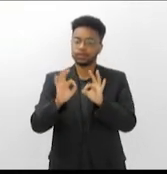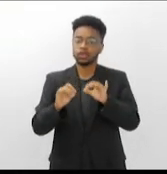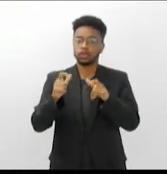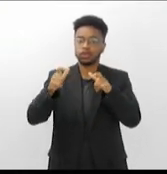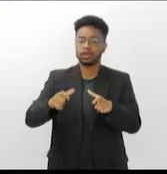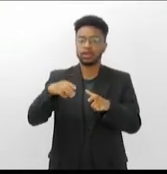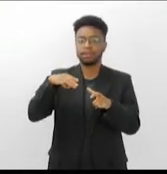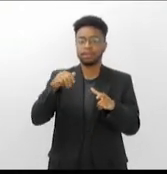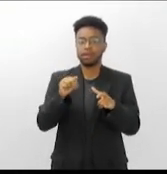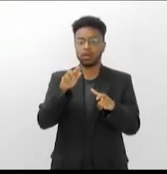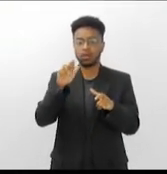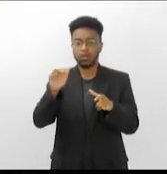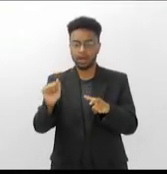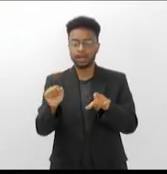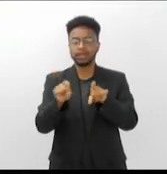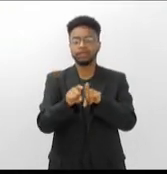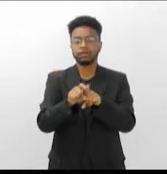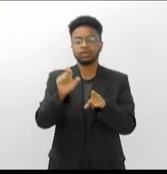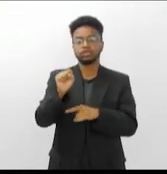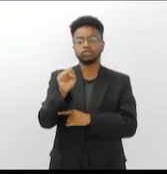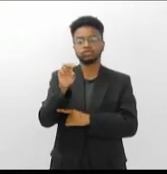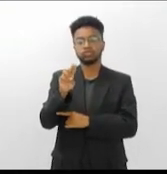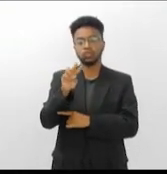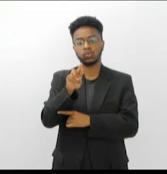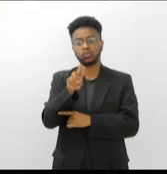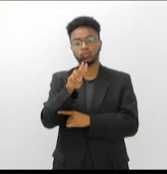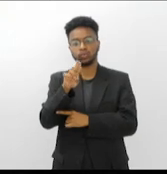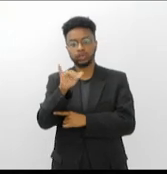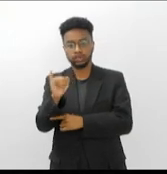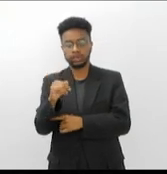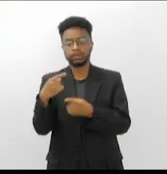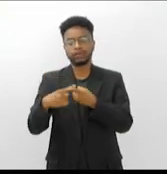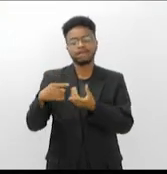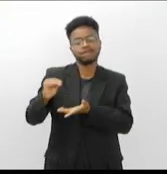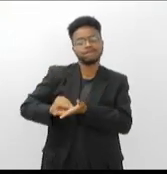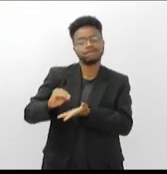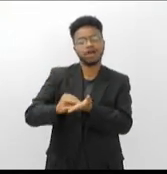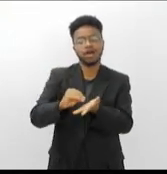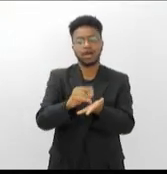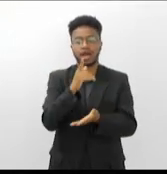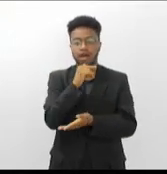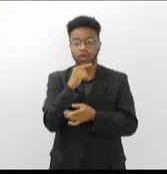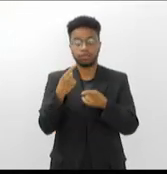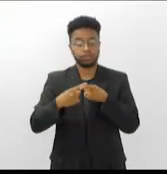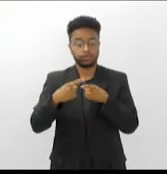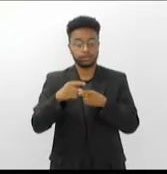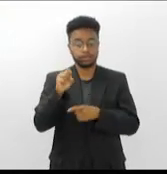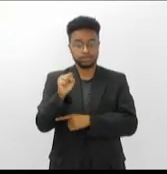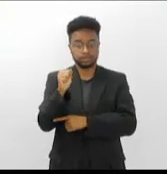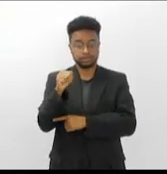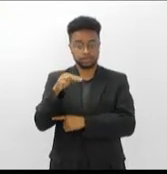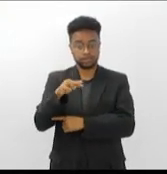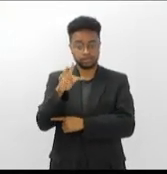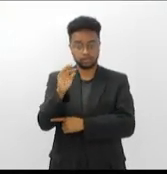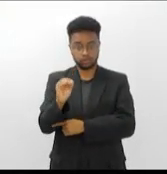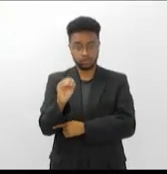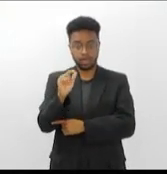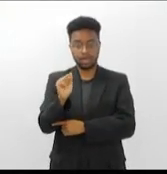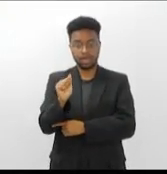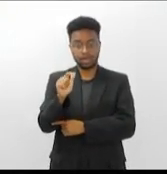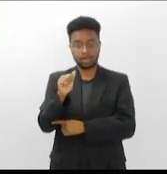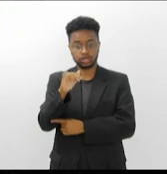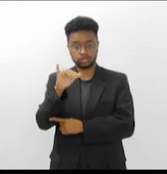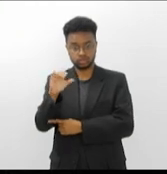e Suruí, que sofrem muito com falta d'água. Até porque Santo Aleixo é um distrito que